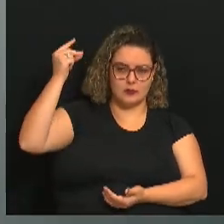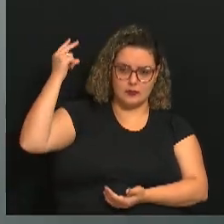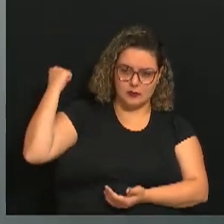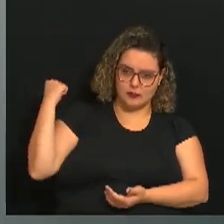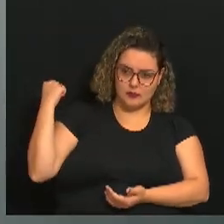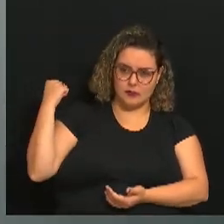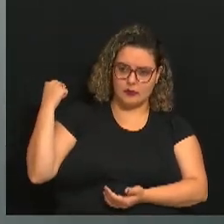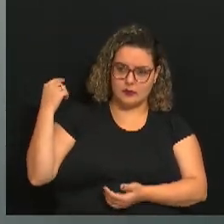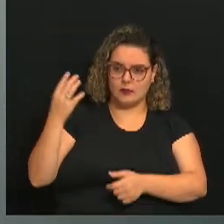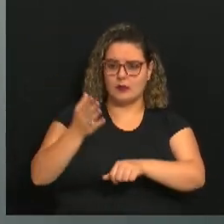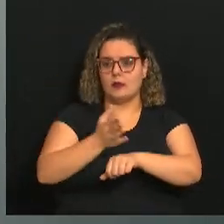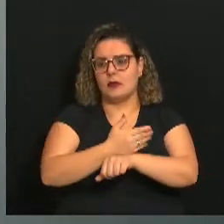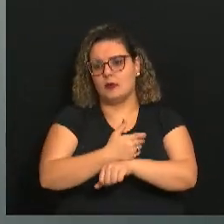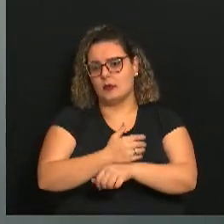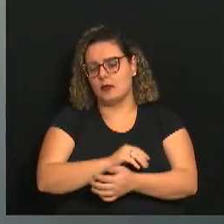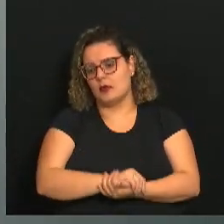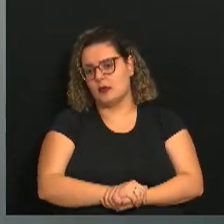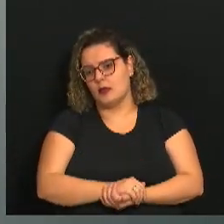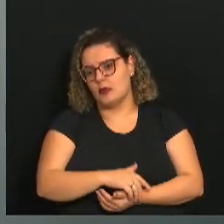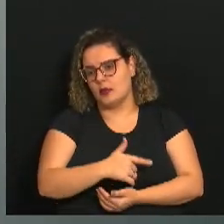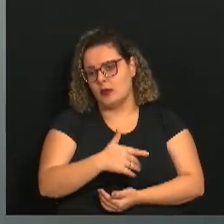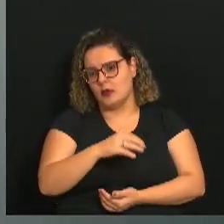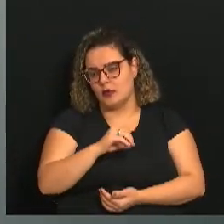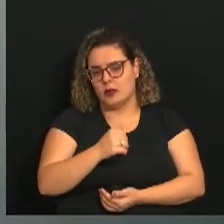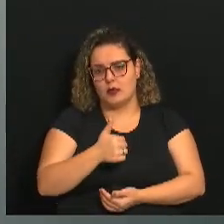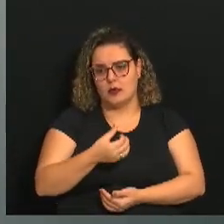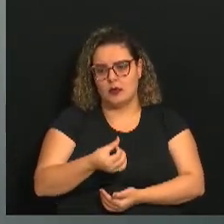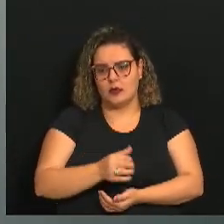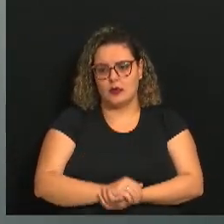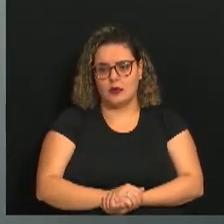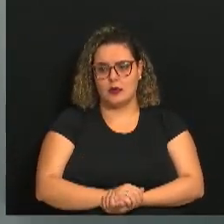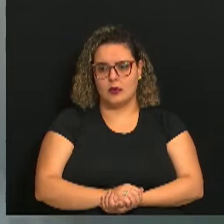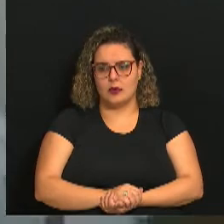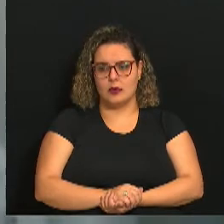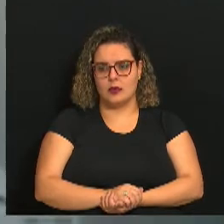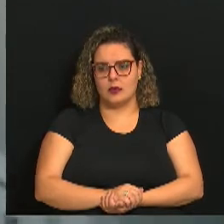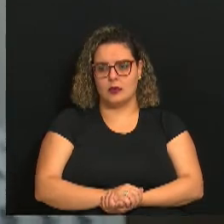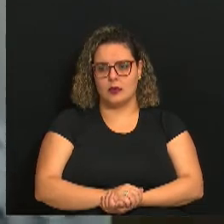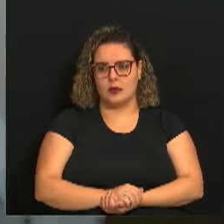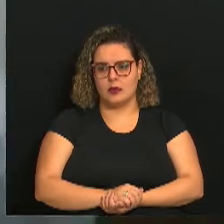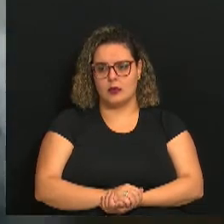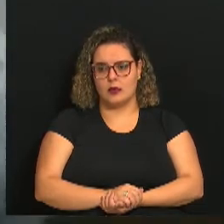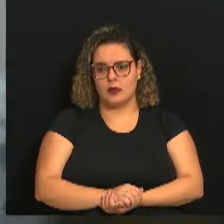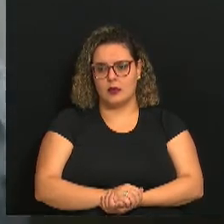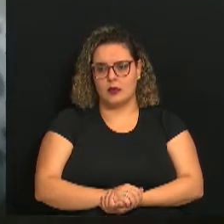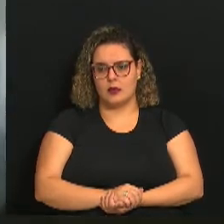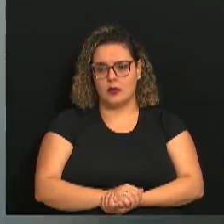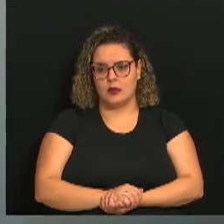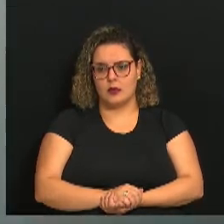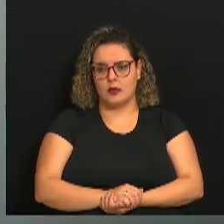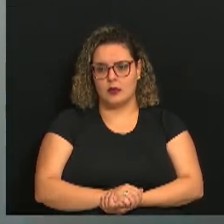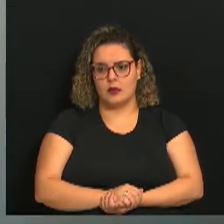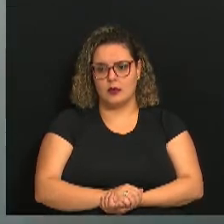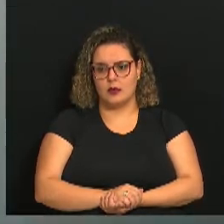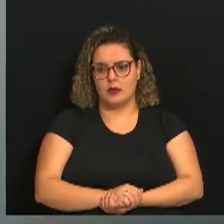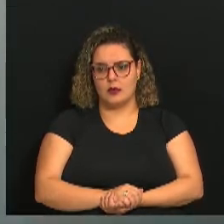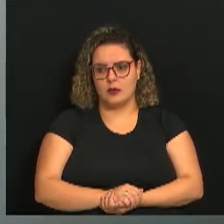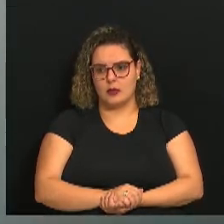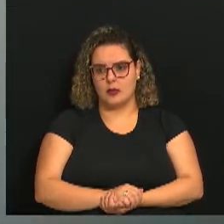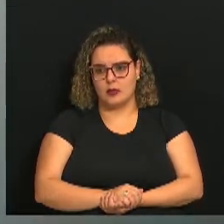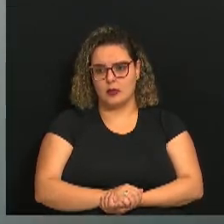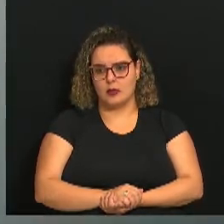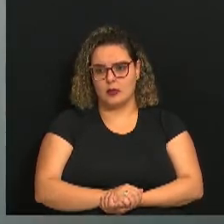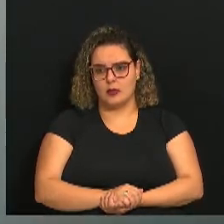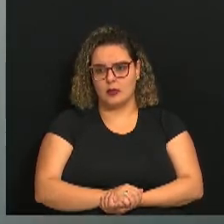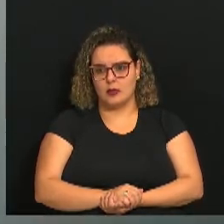antes da reforma, 12 por 36, o trabalhador tem a condição, ele pode estar ali desenvolvendo um outro trabalho paralelo. Nós temos aí,